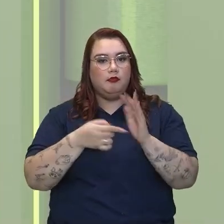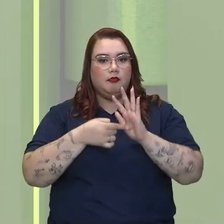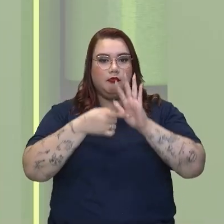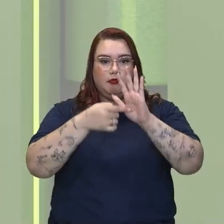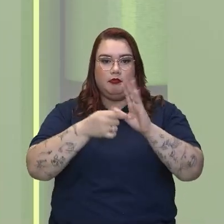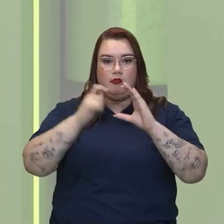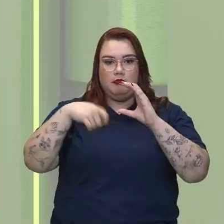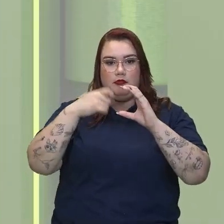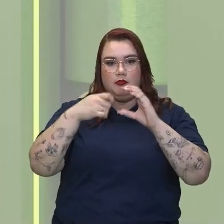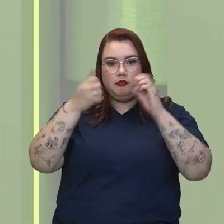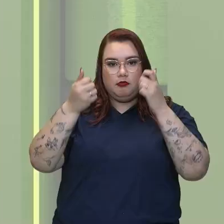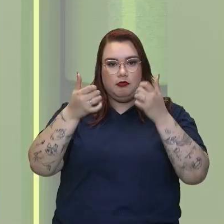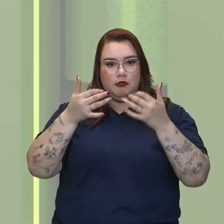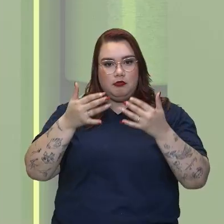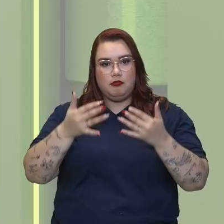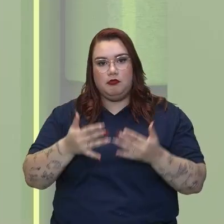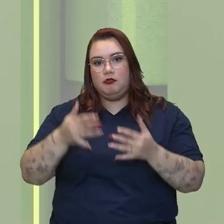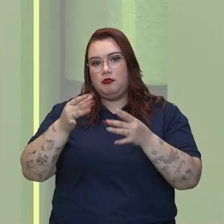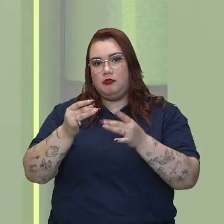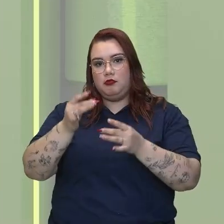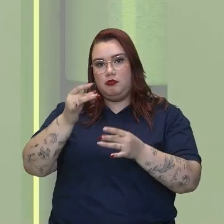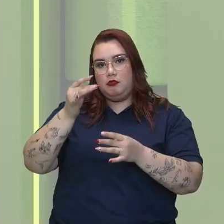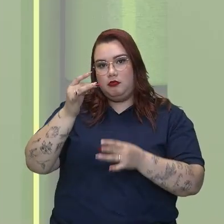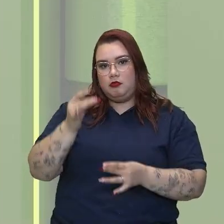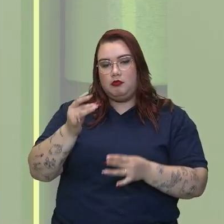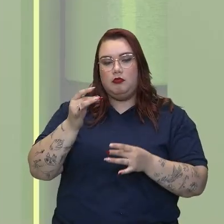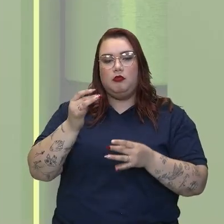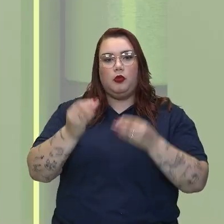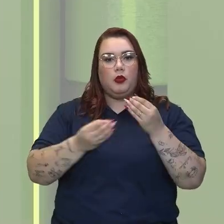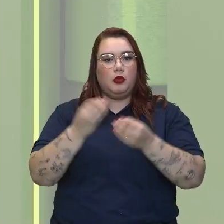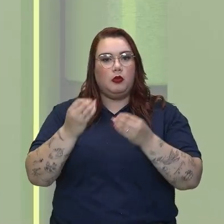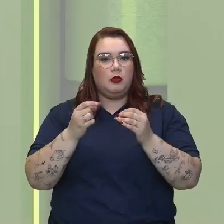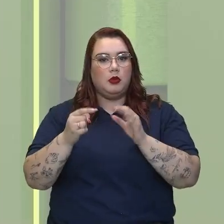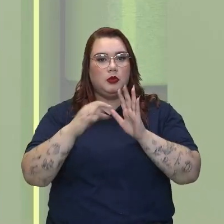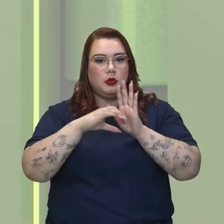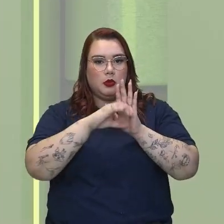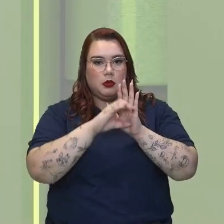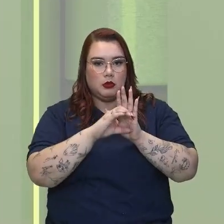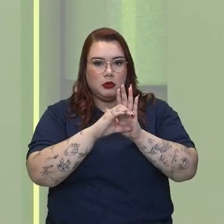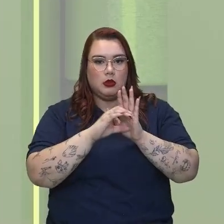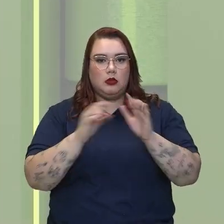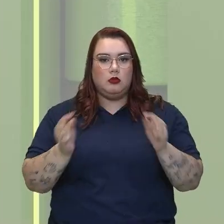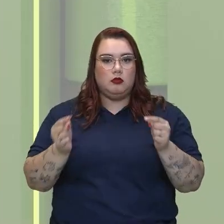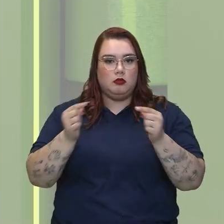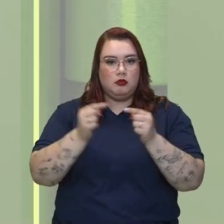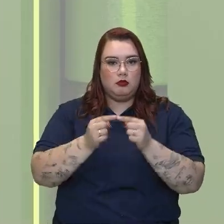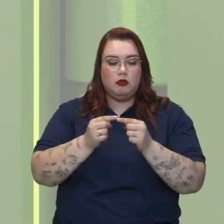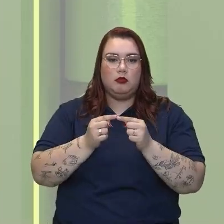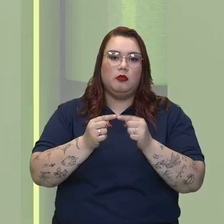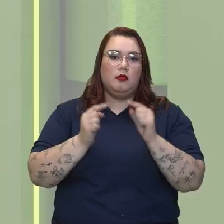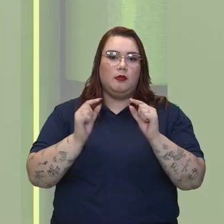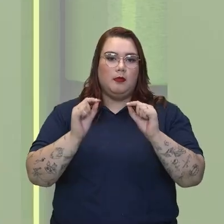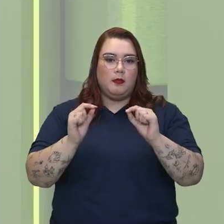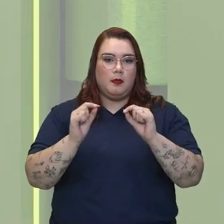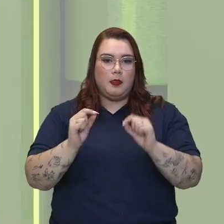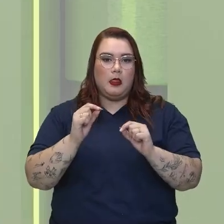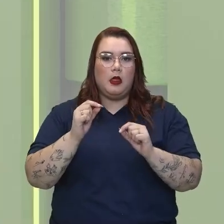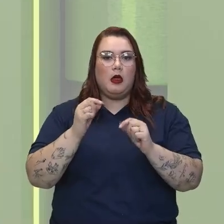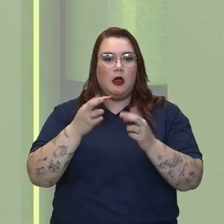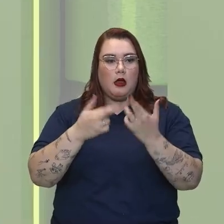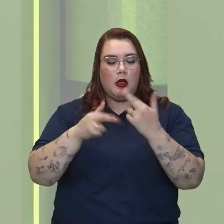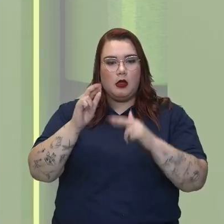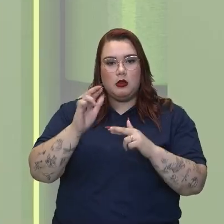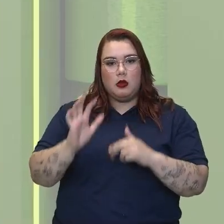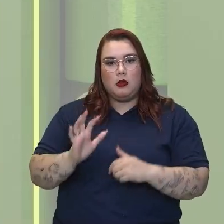explicar de forma mais aprofundada esse conceito de enzima que faz com que as reações ocorram muito